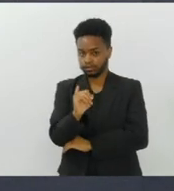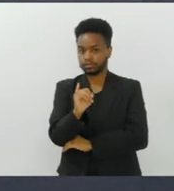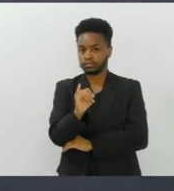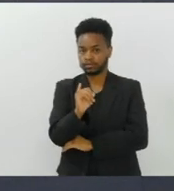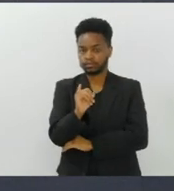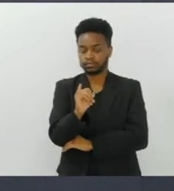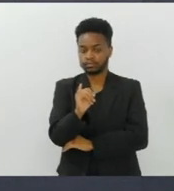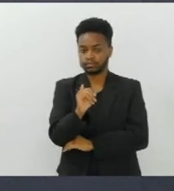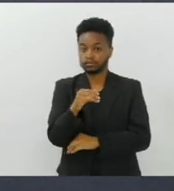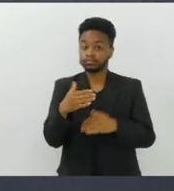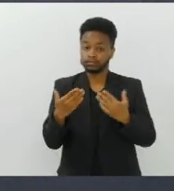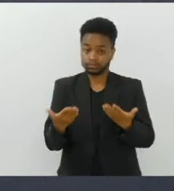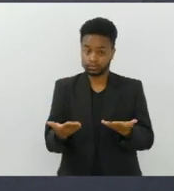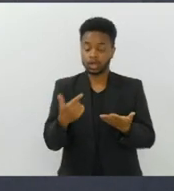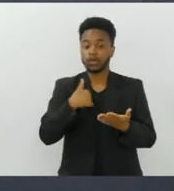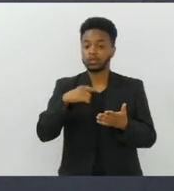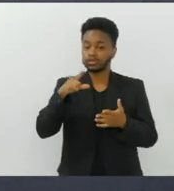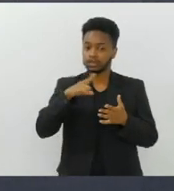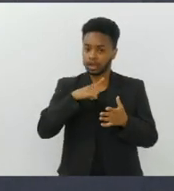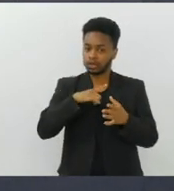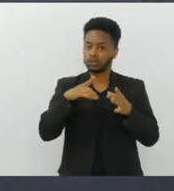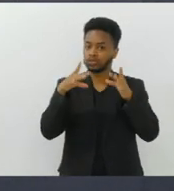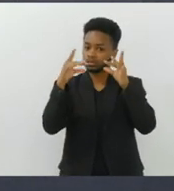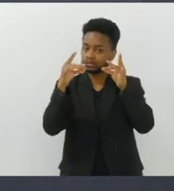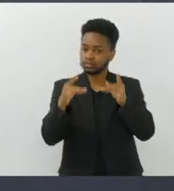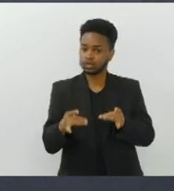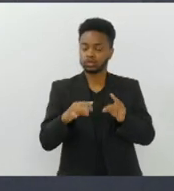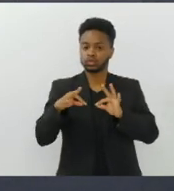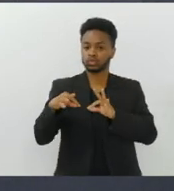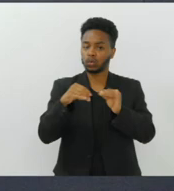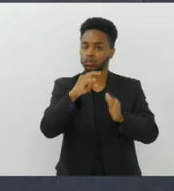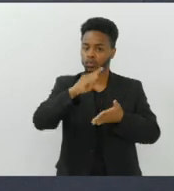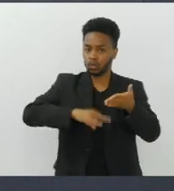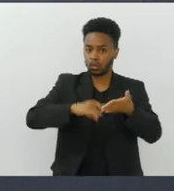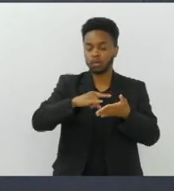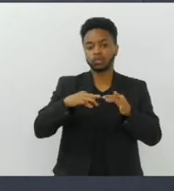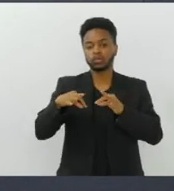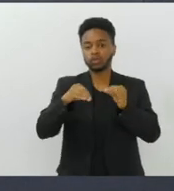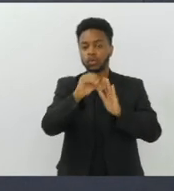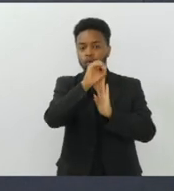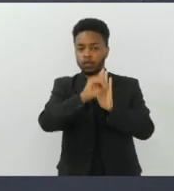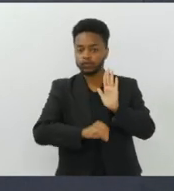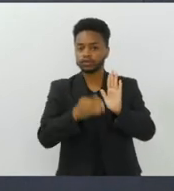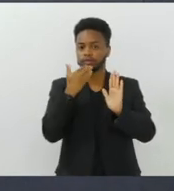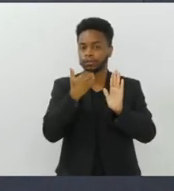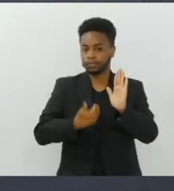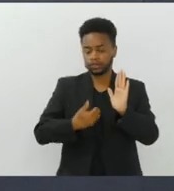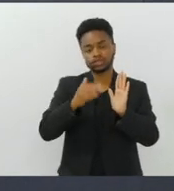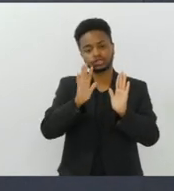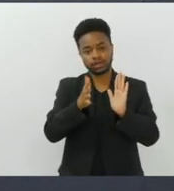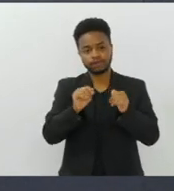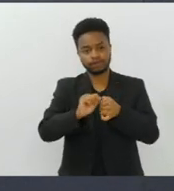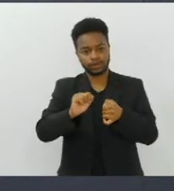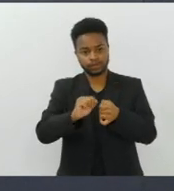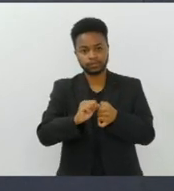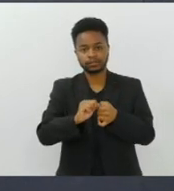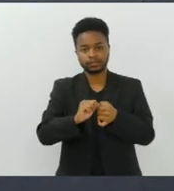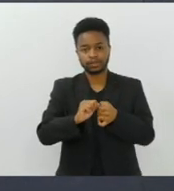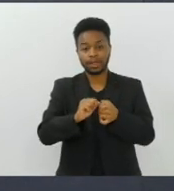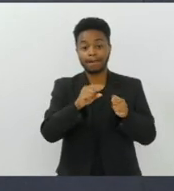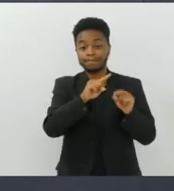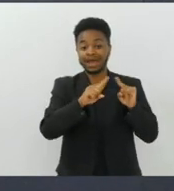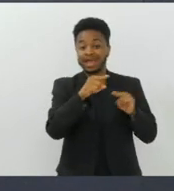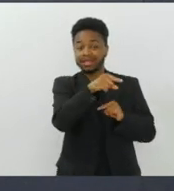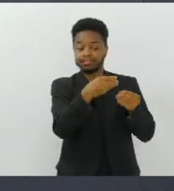E eu tenho todos os documentos. As solicitações por ofício foram feitas de forma